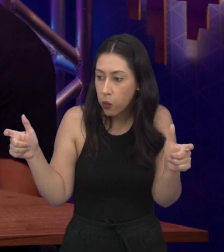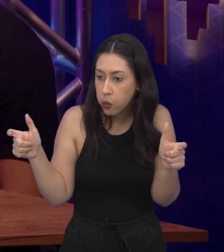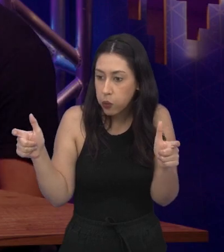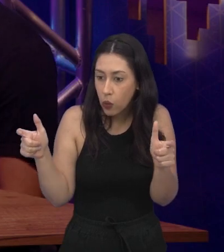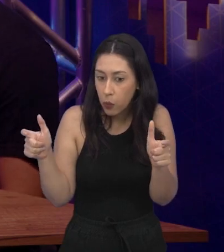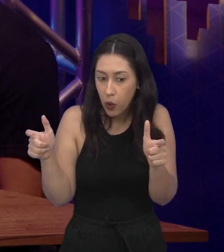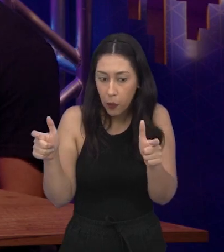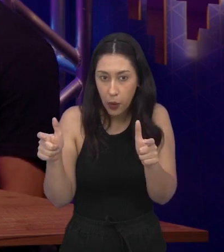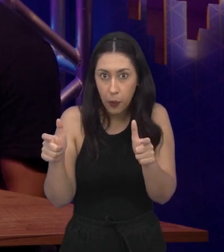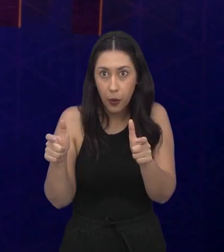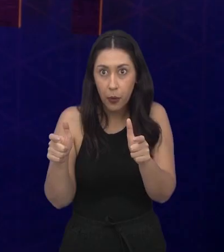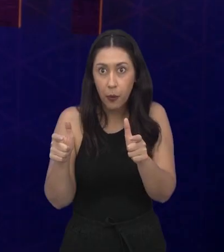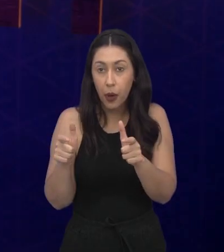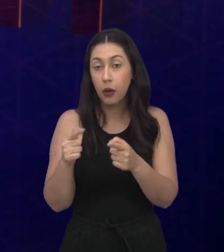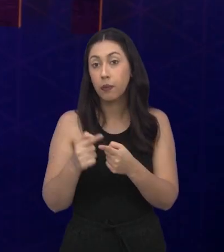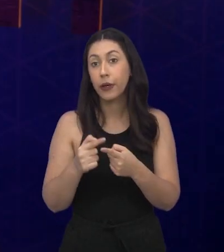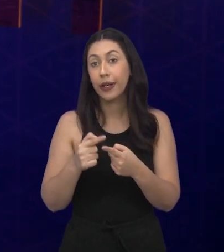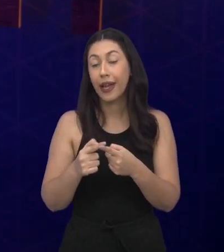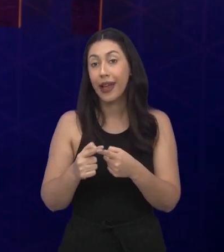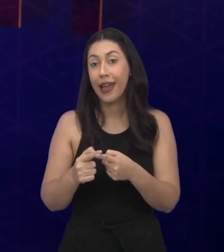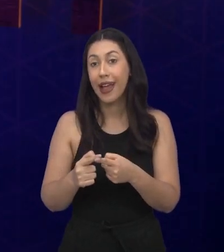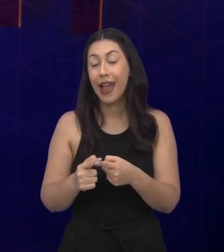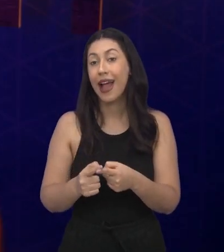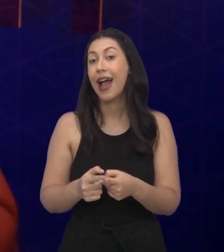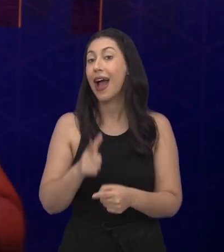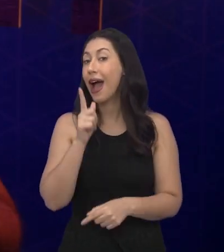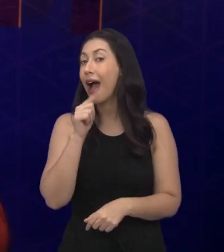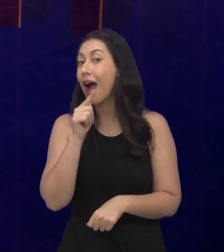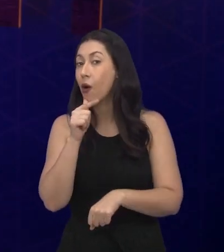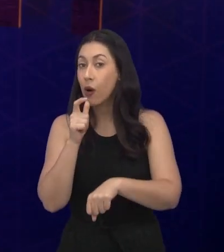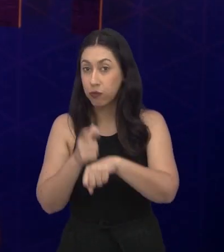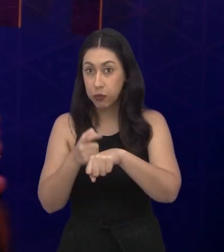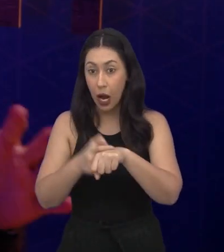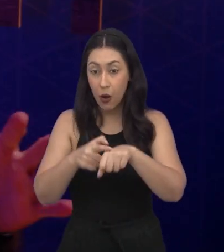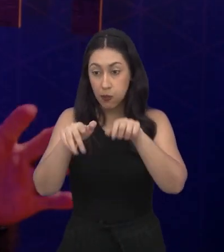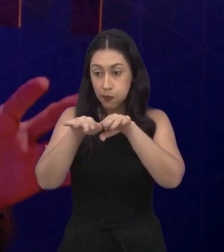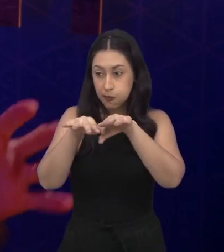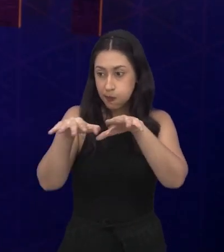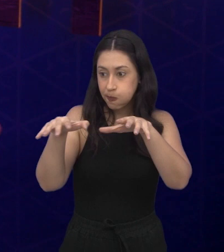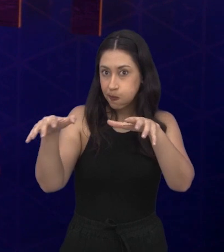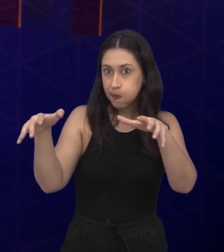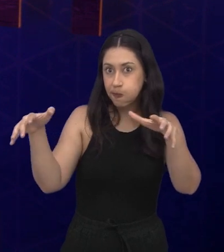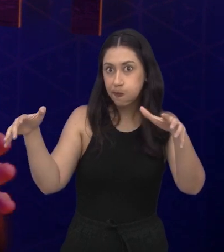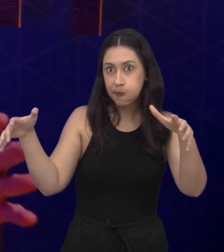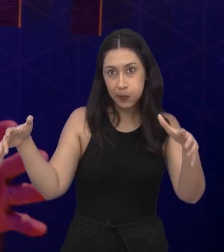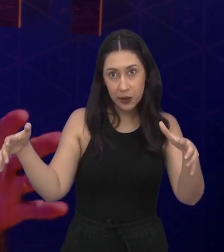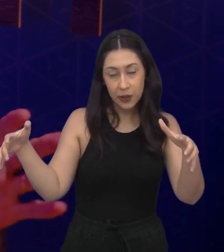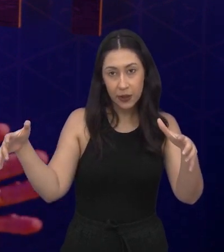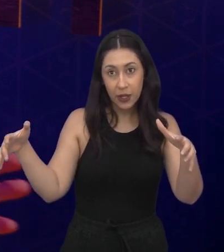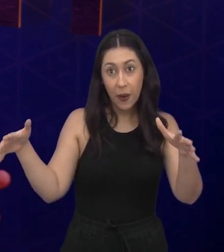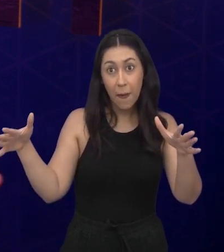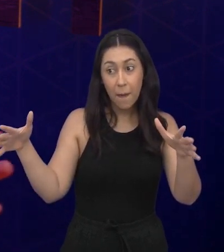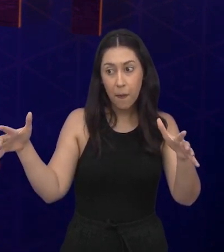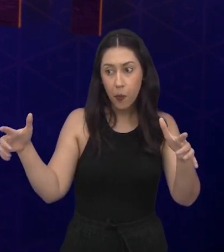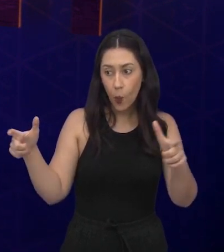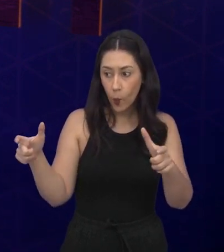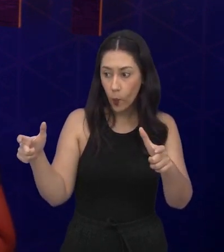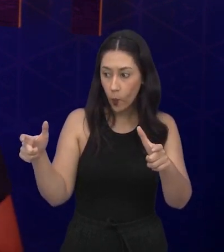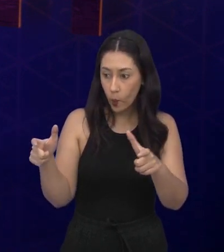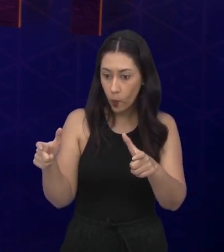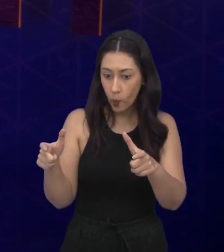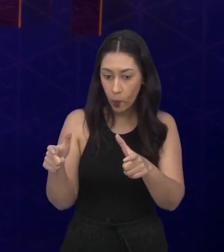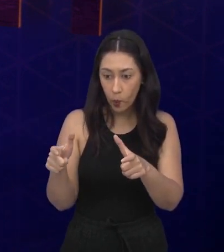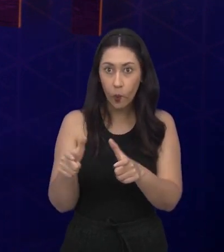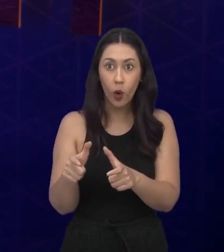palavras, né? De maneira grosseira. A Groenlândia ela tem uma camadona de gelo e está diminuindo,